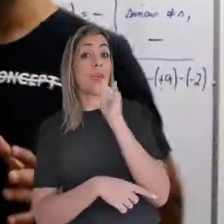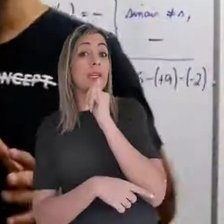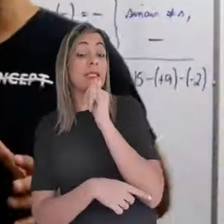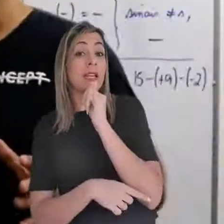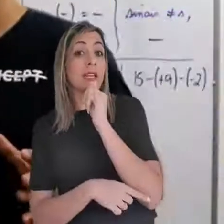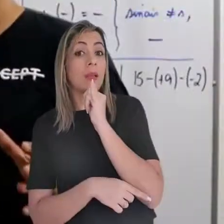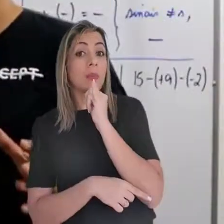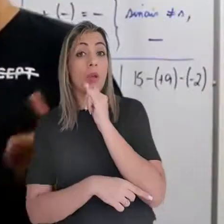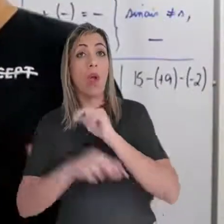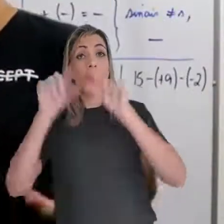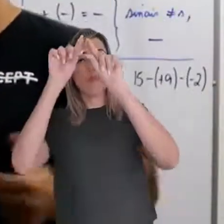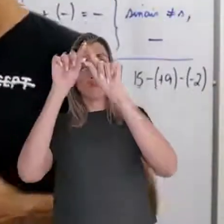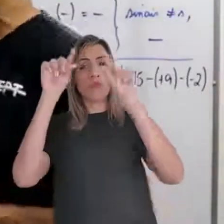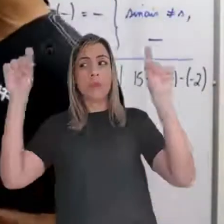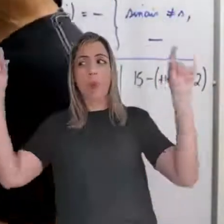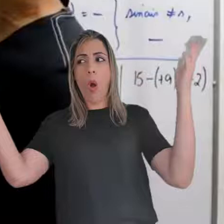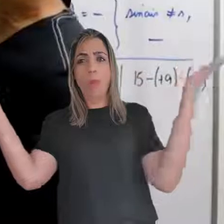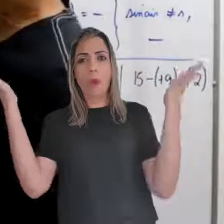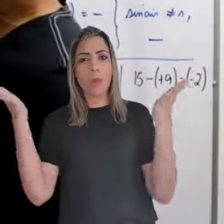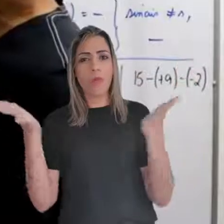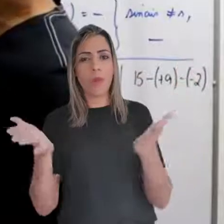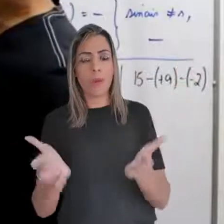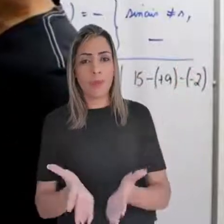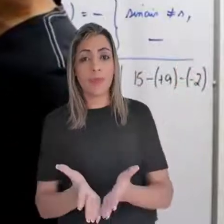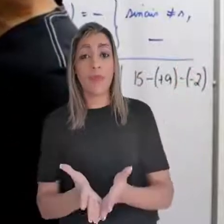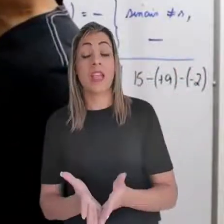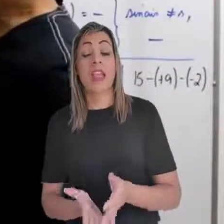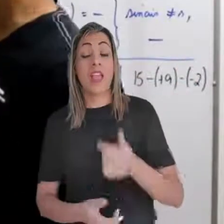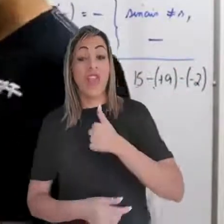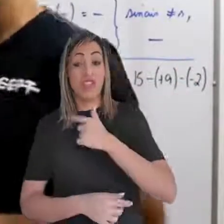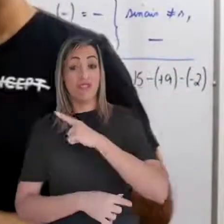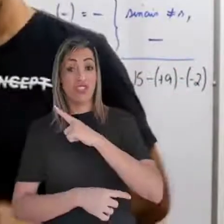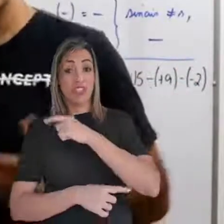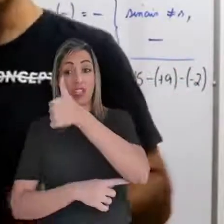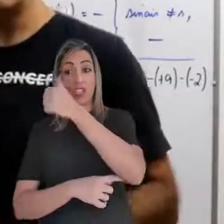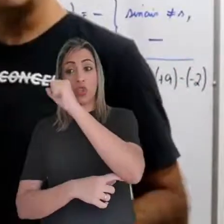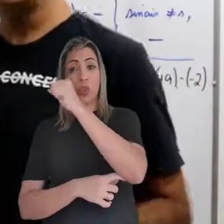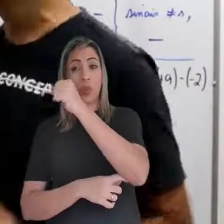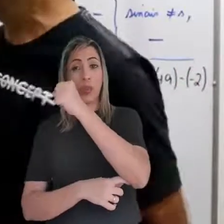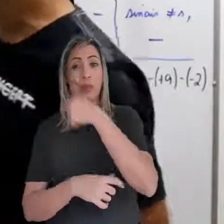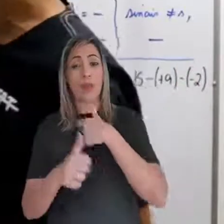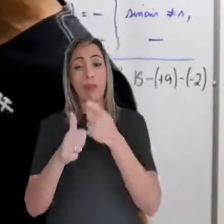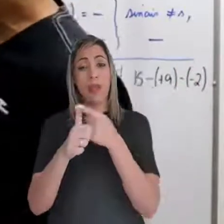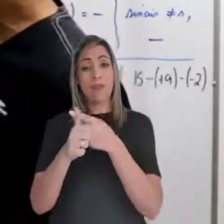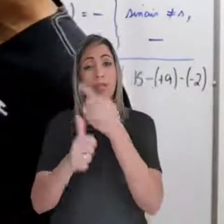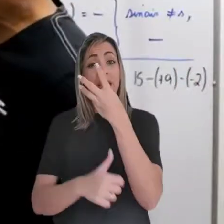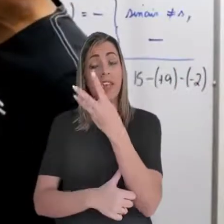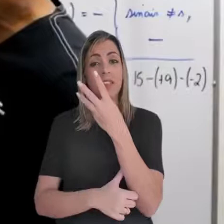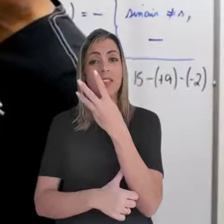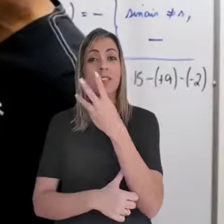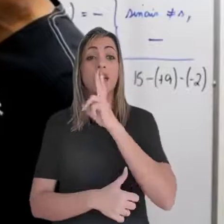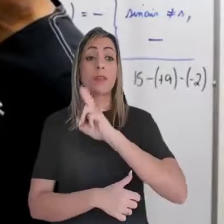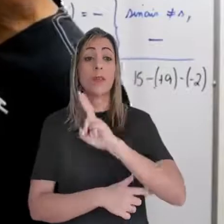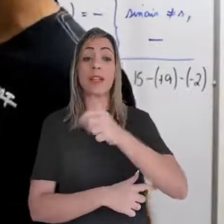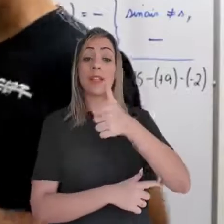na forma de expressões numéricas. Veja, eu tinha R$18 e gastei 3. Portanto,